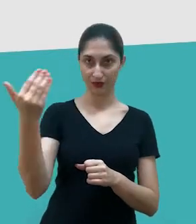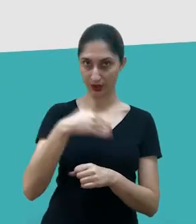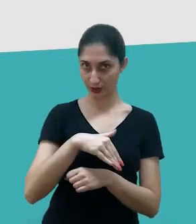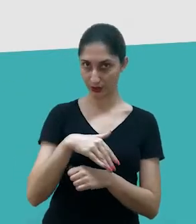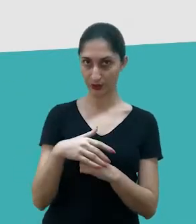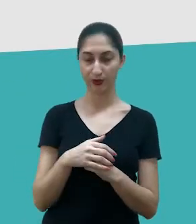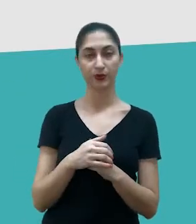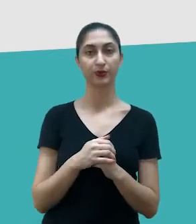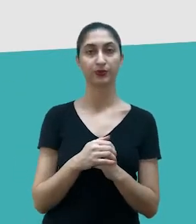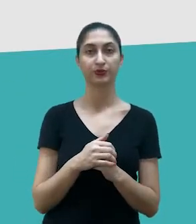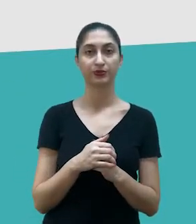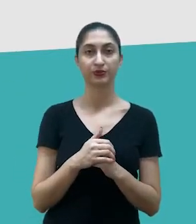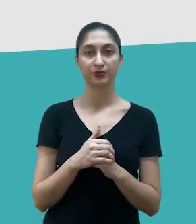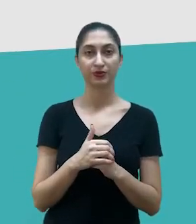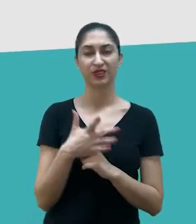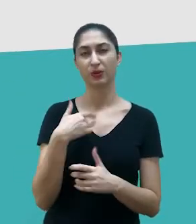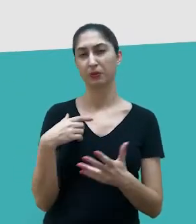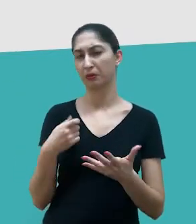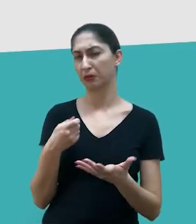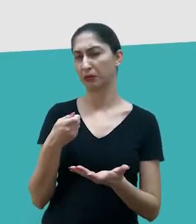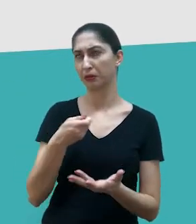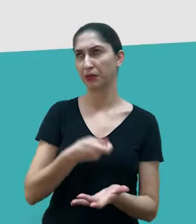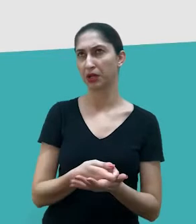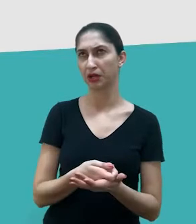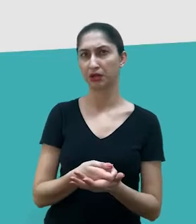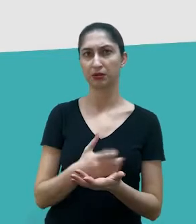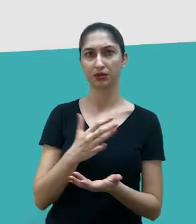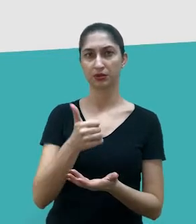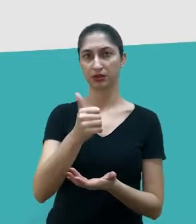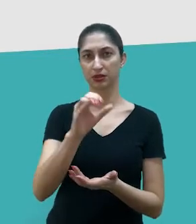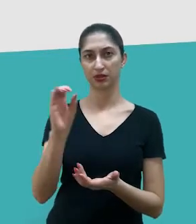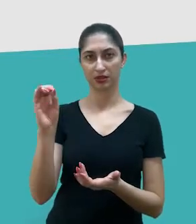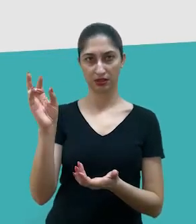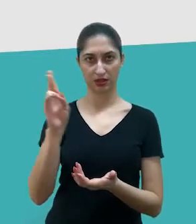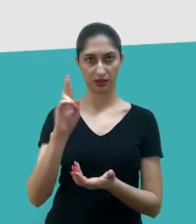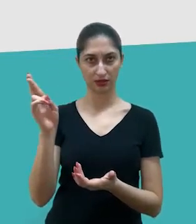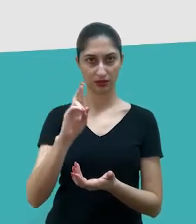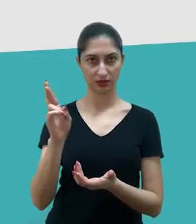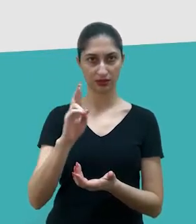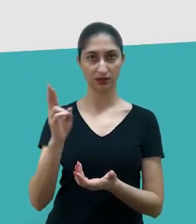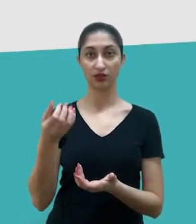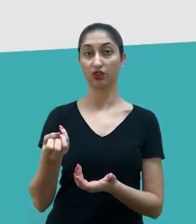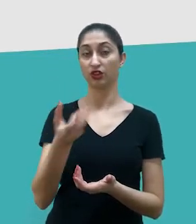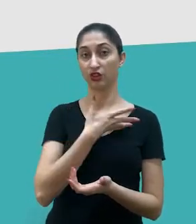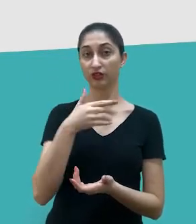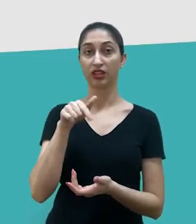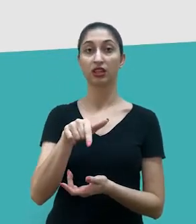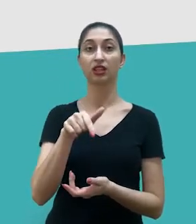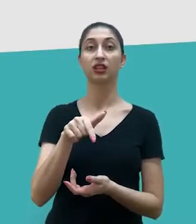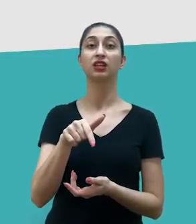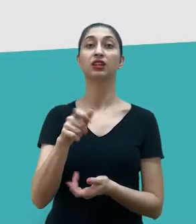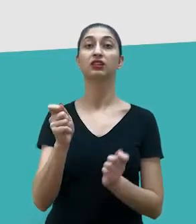acervo, paguei por ela mais ou menos R$ 100 e ela novinha custa